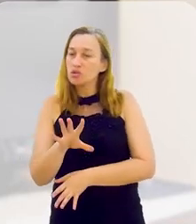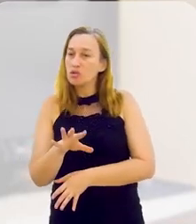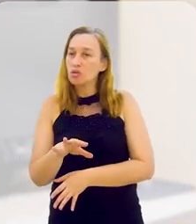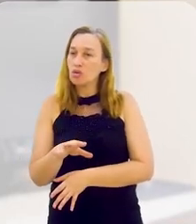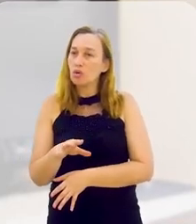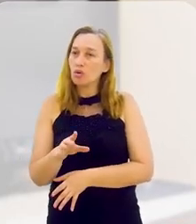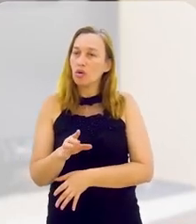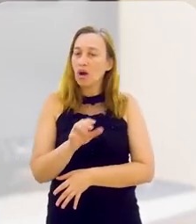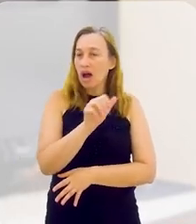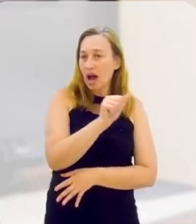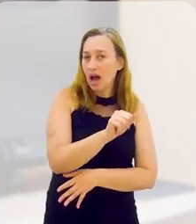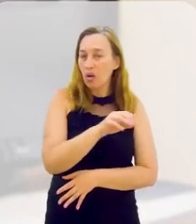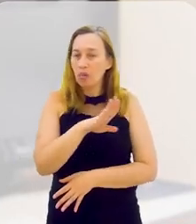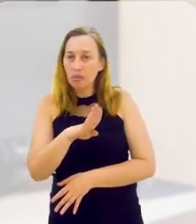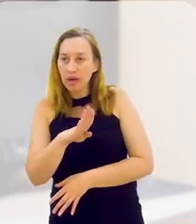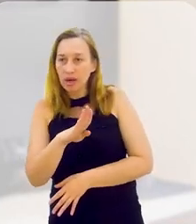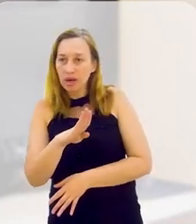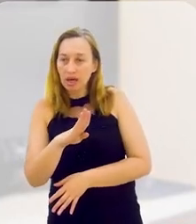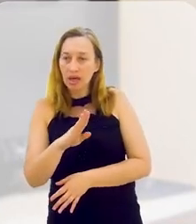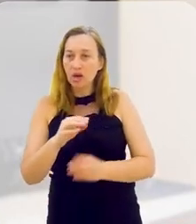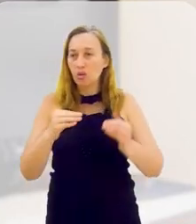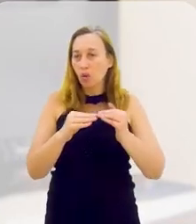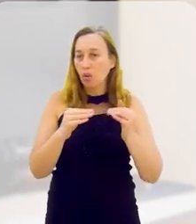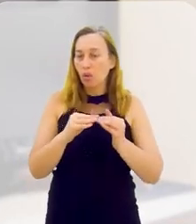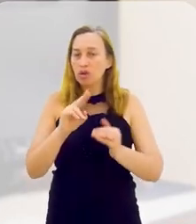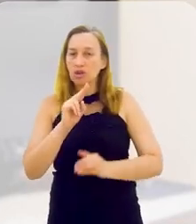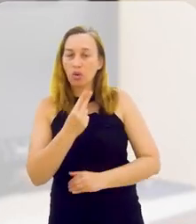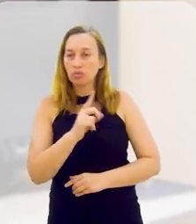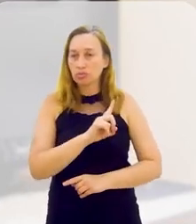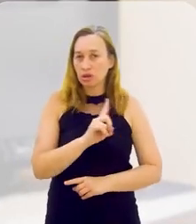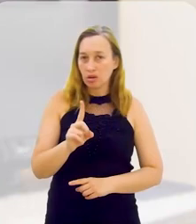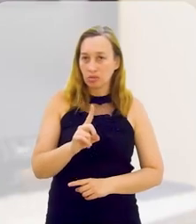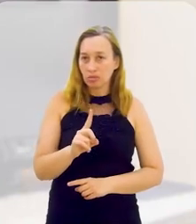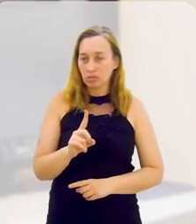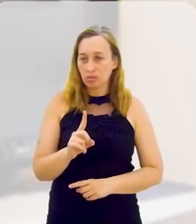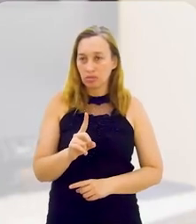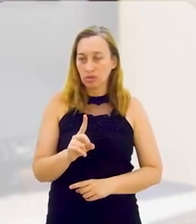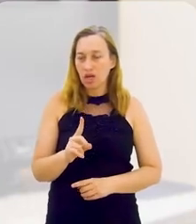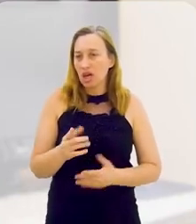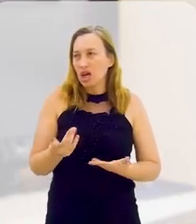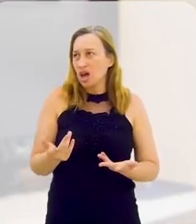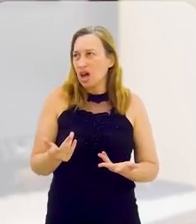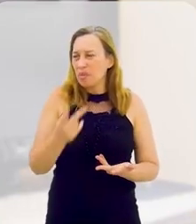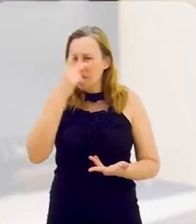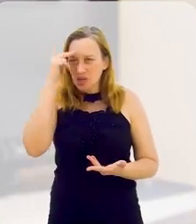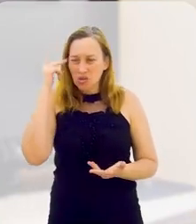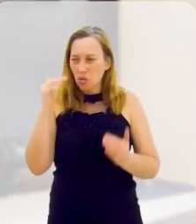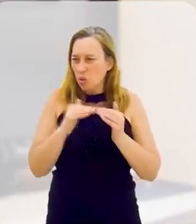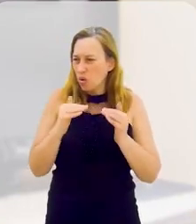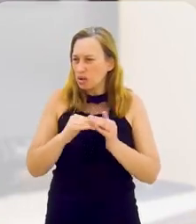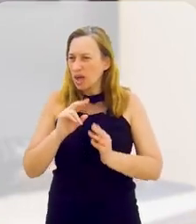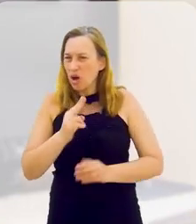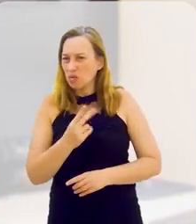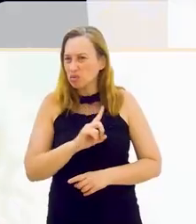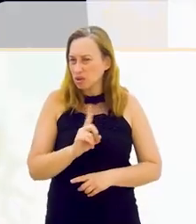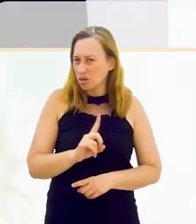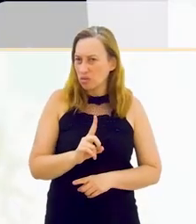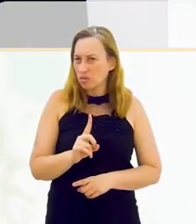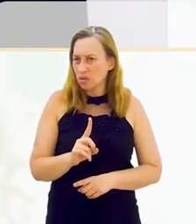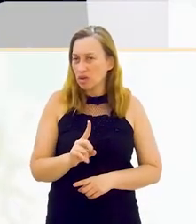não é só isso ou aquilo que alguém concorda ou que alguém não concorda, porque na verdade ninguém tem que concordar ou